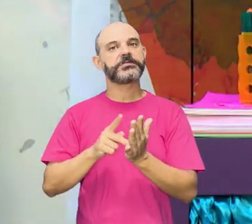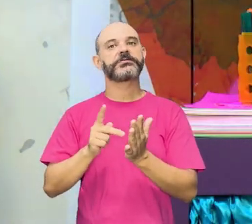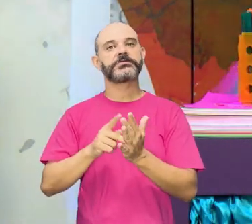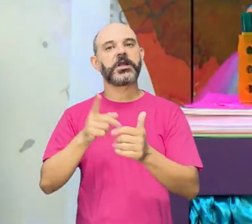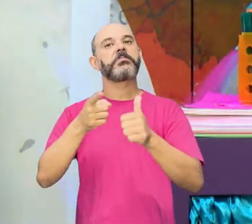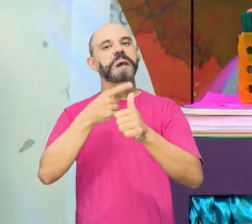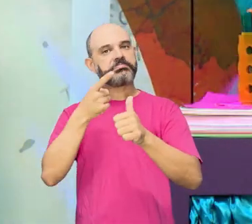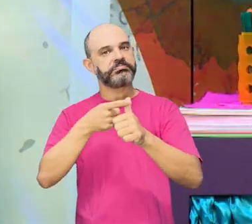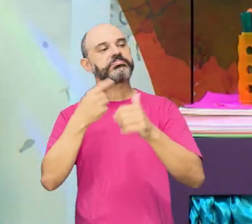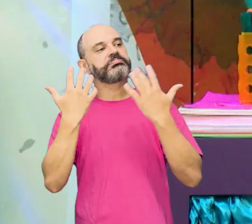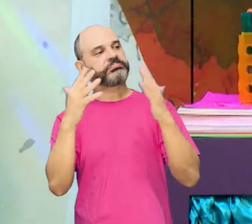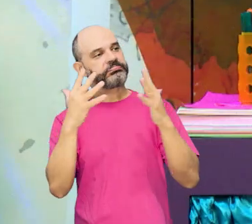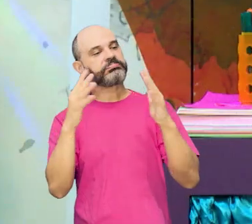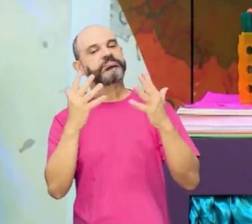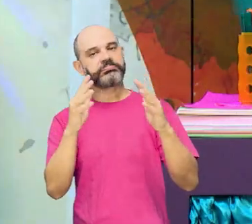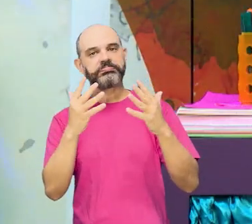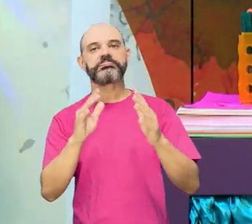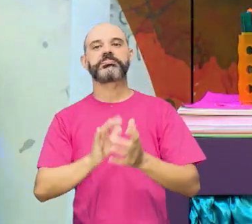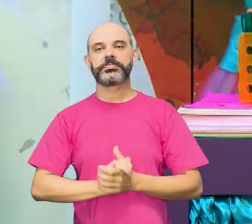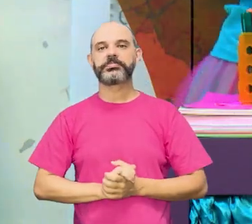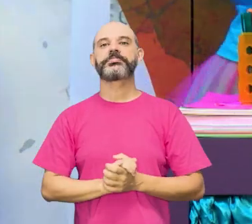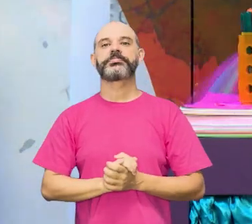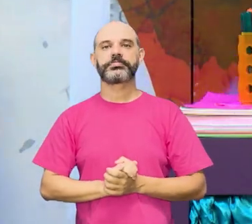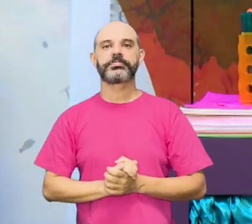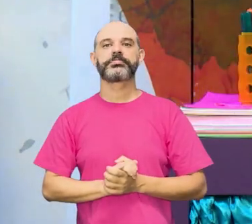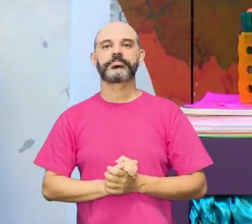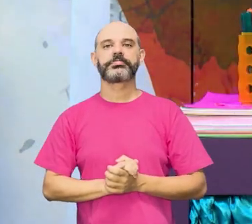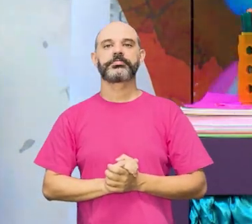realmente merecidíssimo o primeiro lugar.